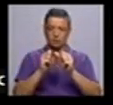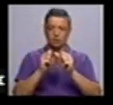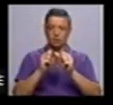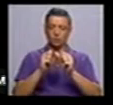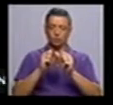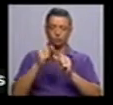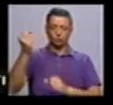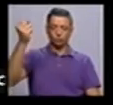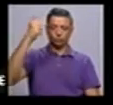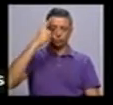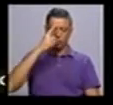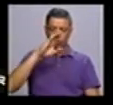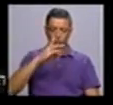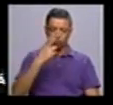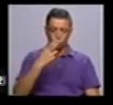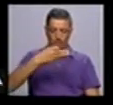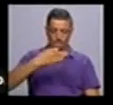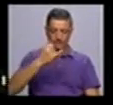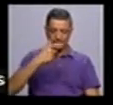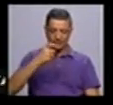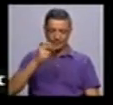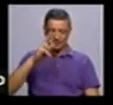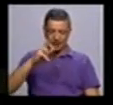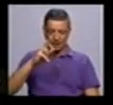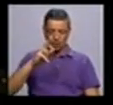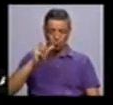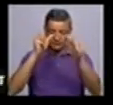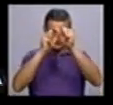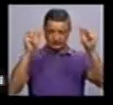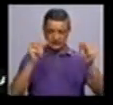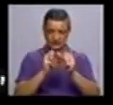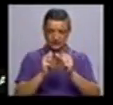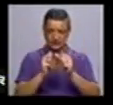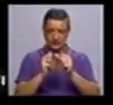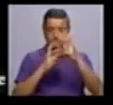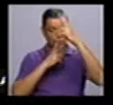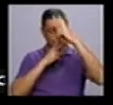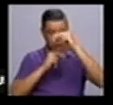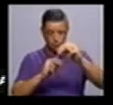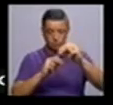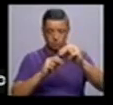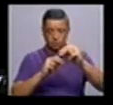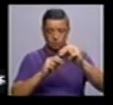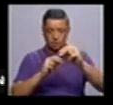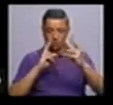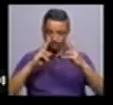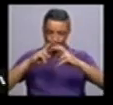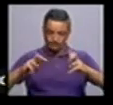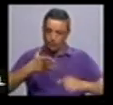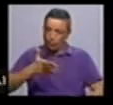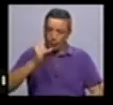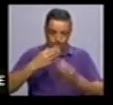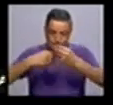um bocadinho de Júpiter e o seu sistema de luas. E foi então que descobriram, de facto, mais estas